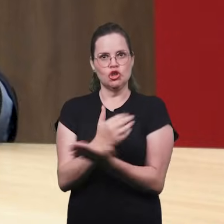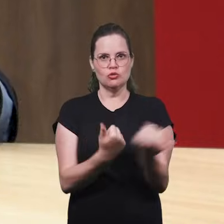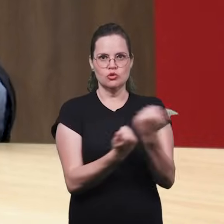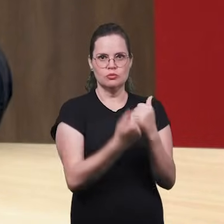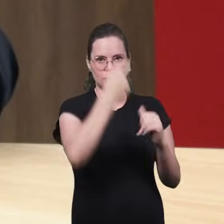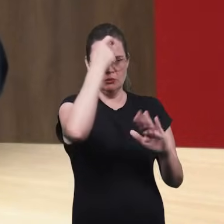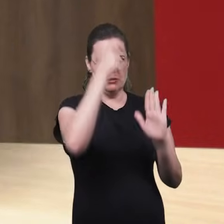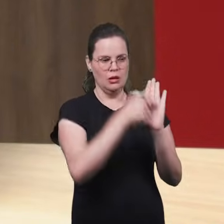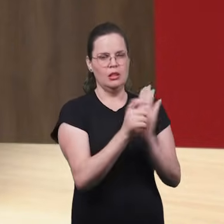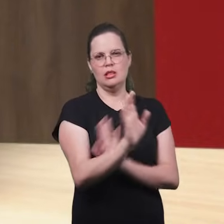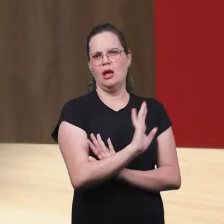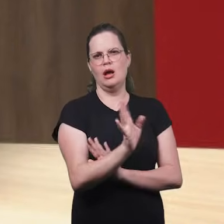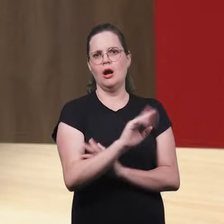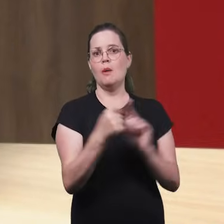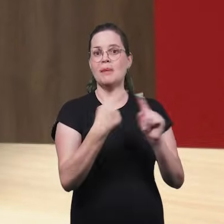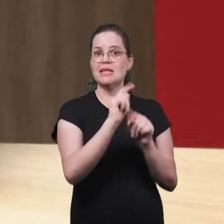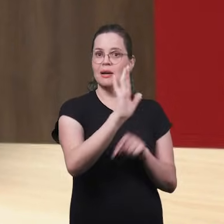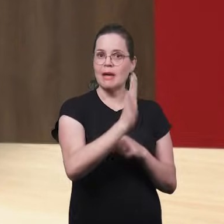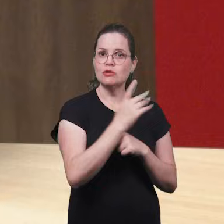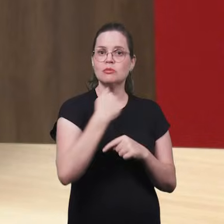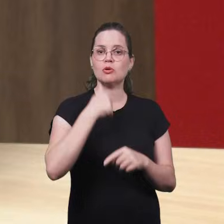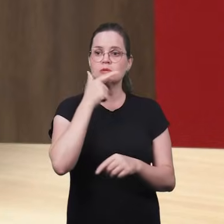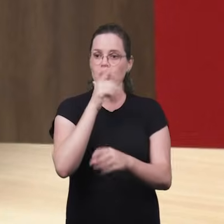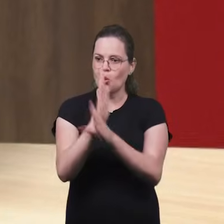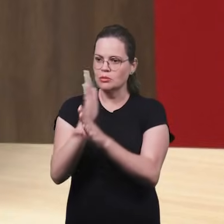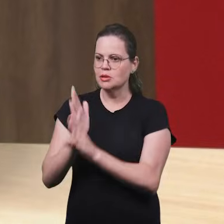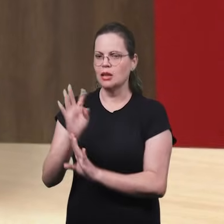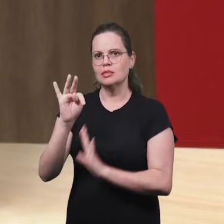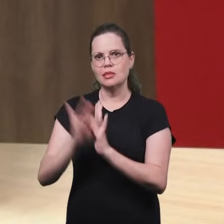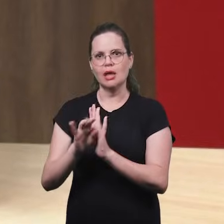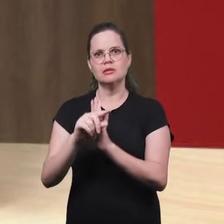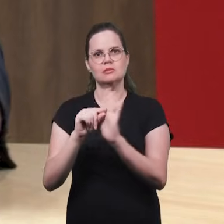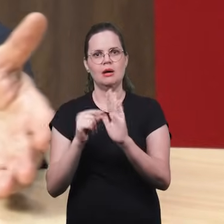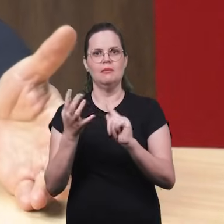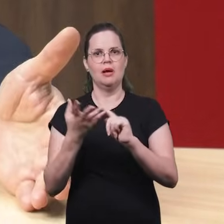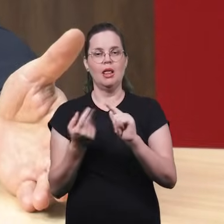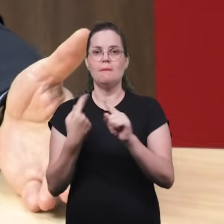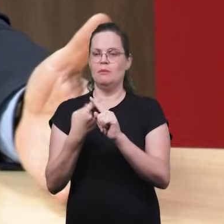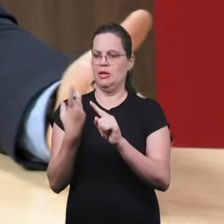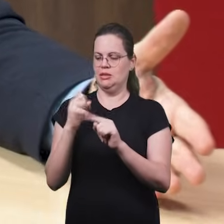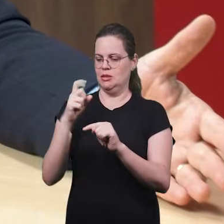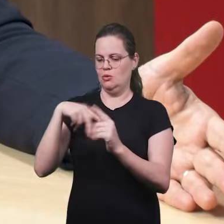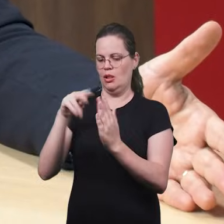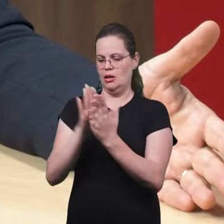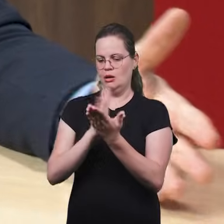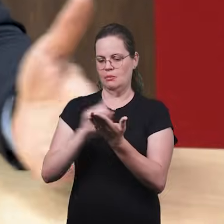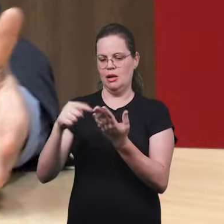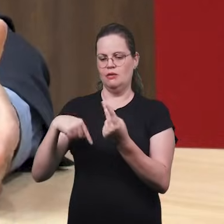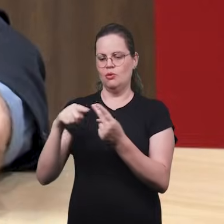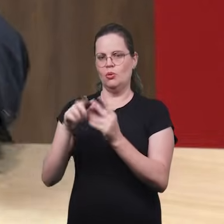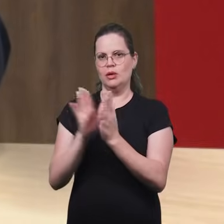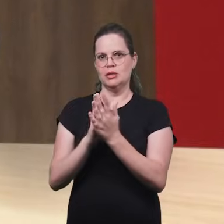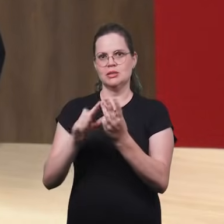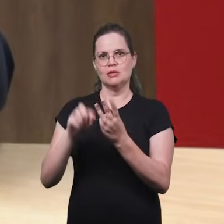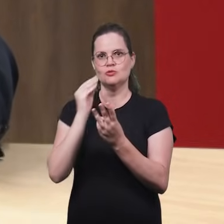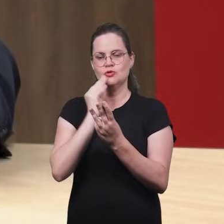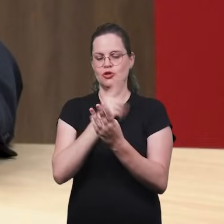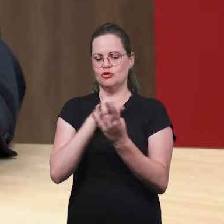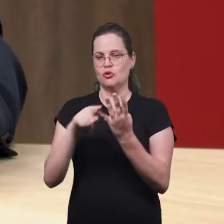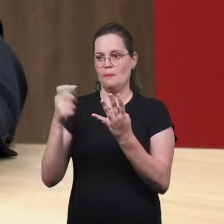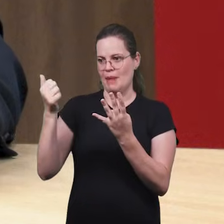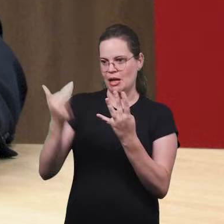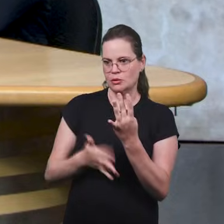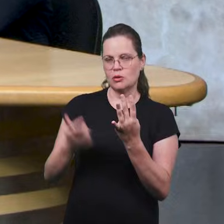tempo para eu ler a palavra. Porque da leitura à palavra, na oração, no jejum, na busca, na madrugada, vem a